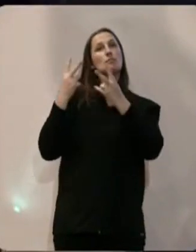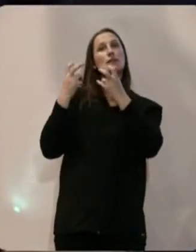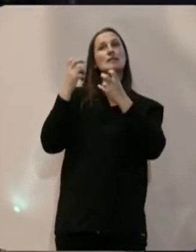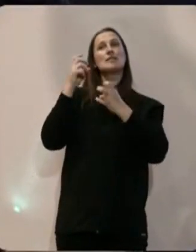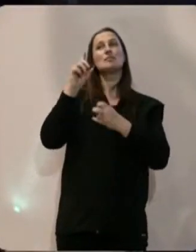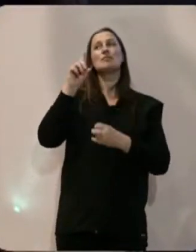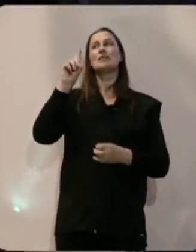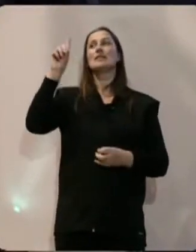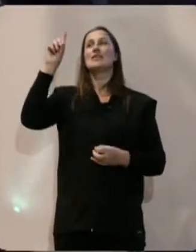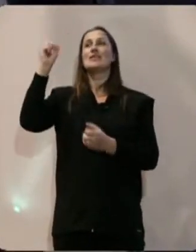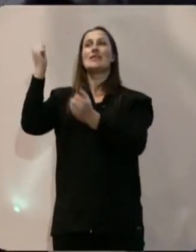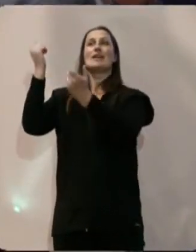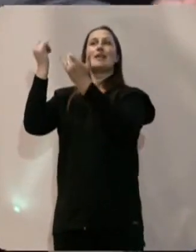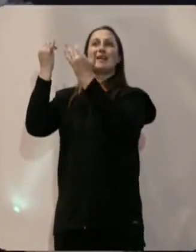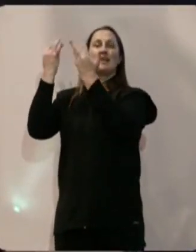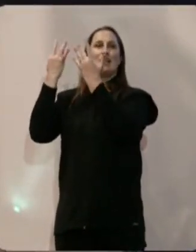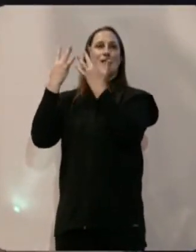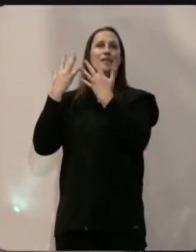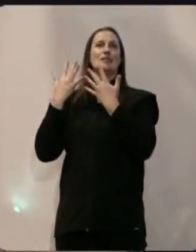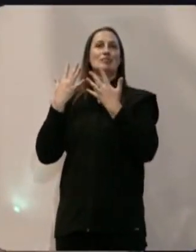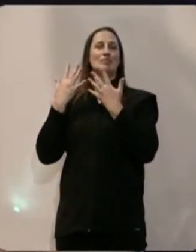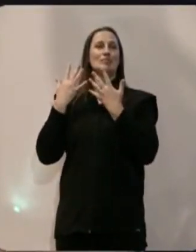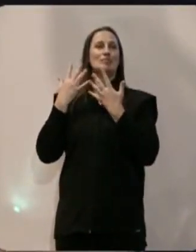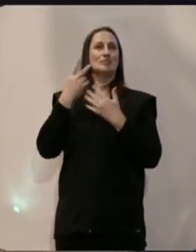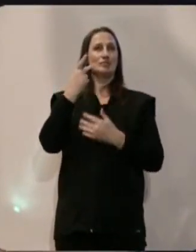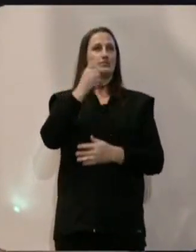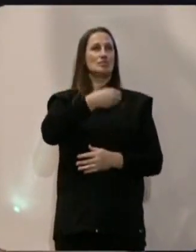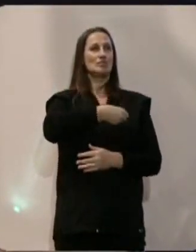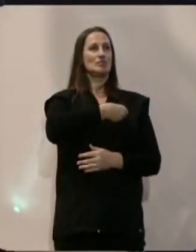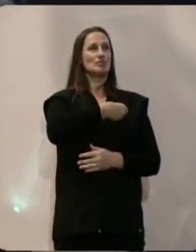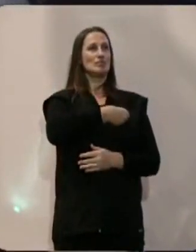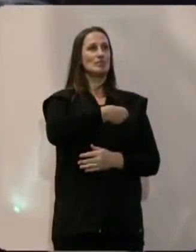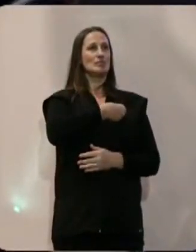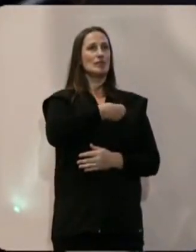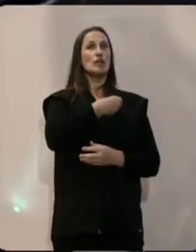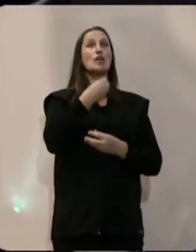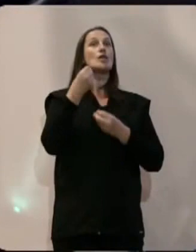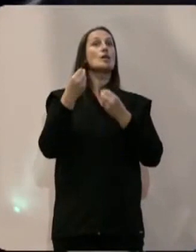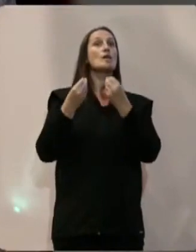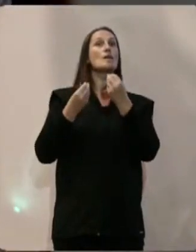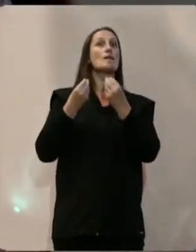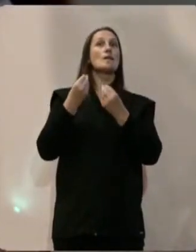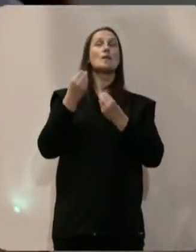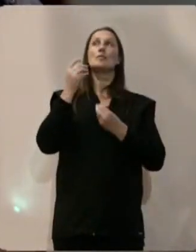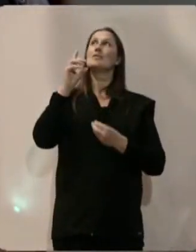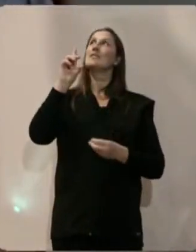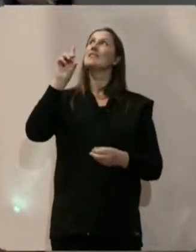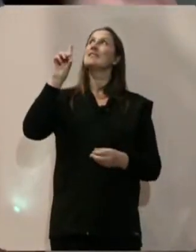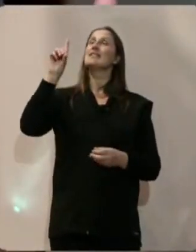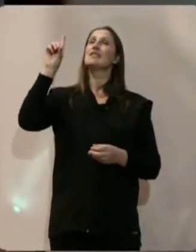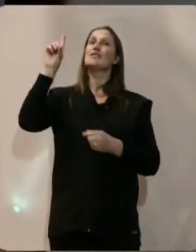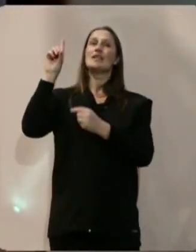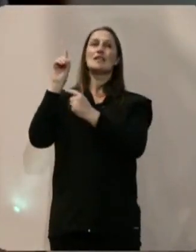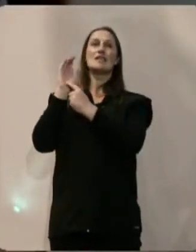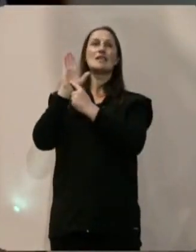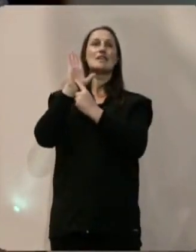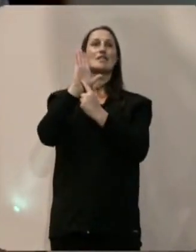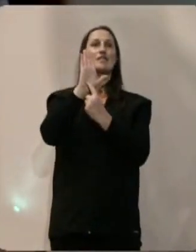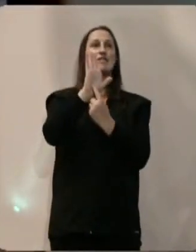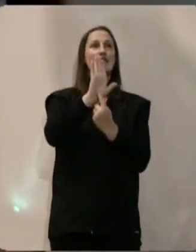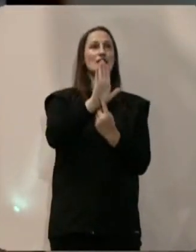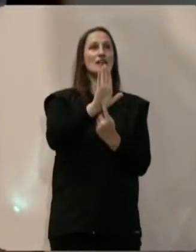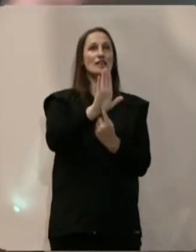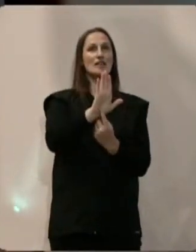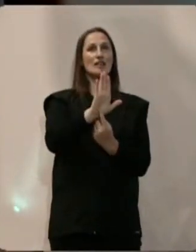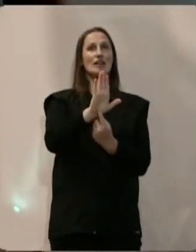Deus vai fazer na tua vida. E como Ele vai ministrar, como Ele vai revelar, como